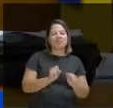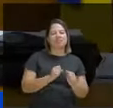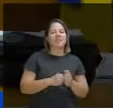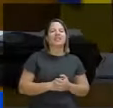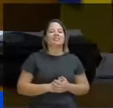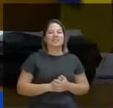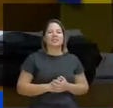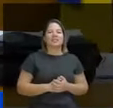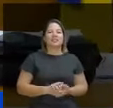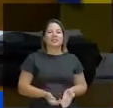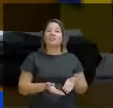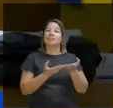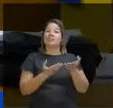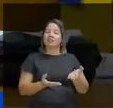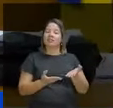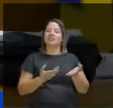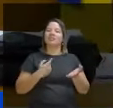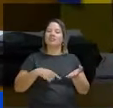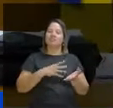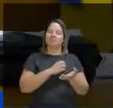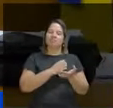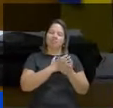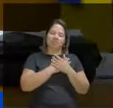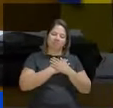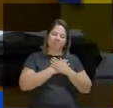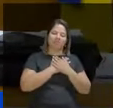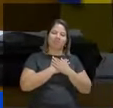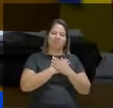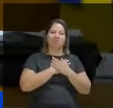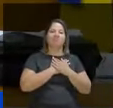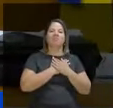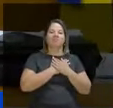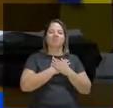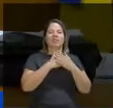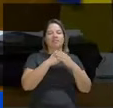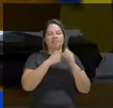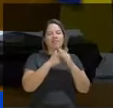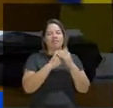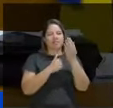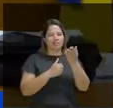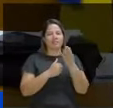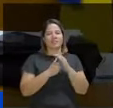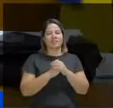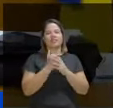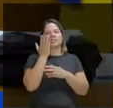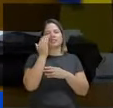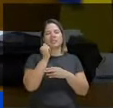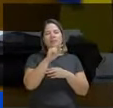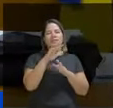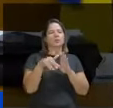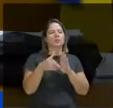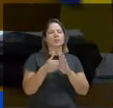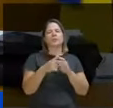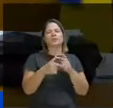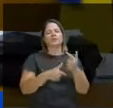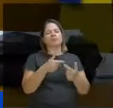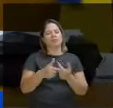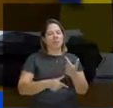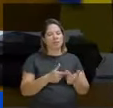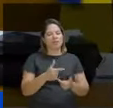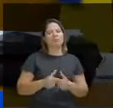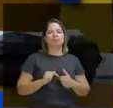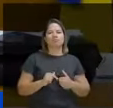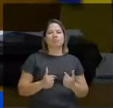bom? E você é uma pessoa que nós guardamos com muito carinho e sabemos de tudo aquilo que você fez com